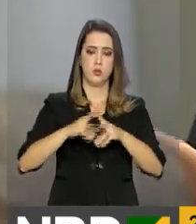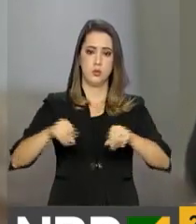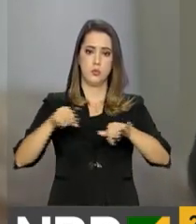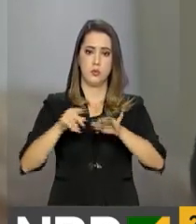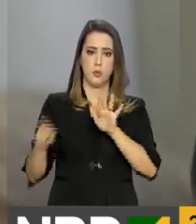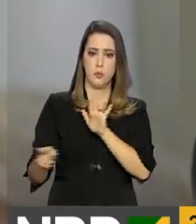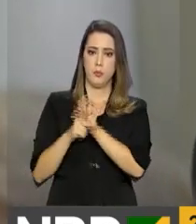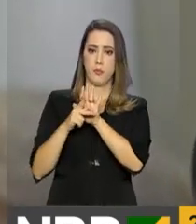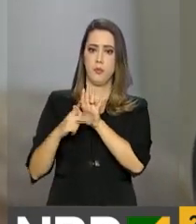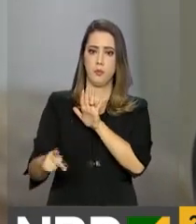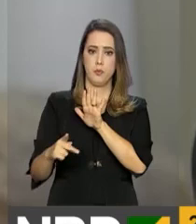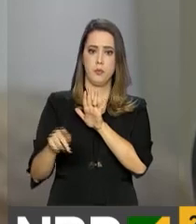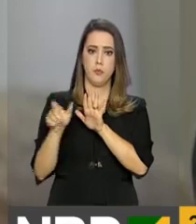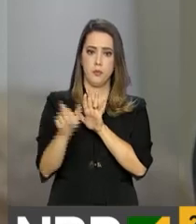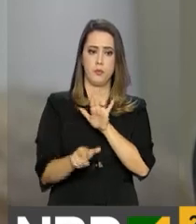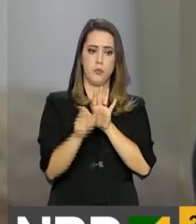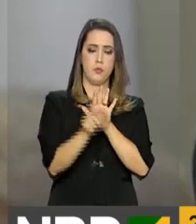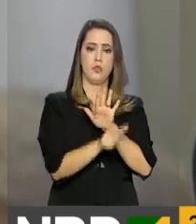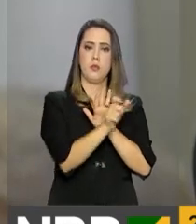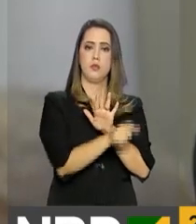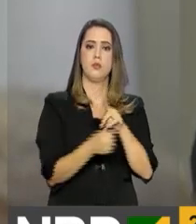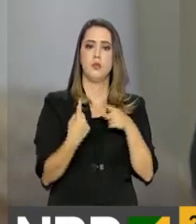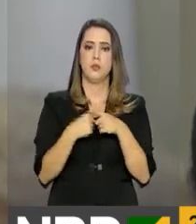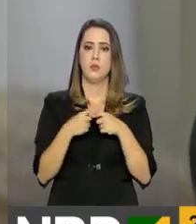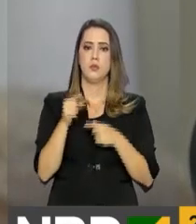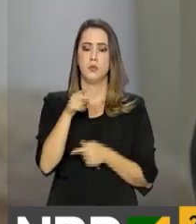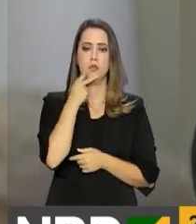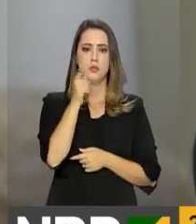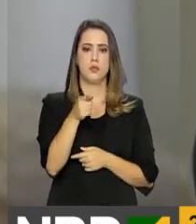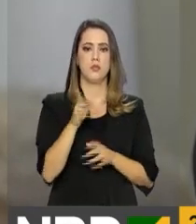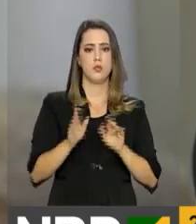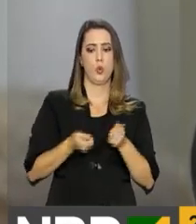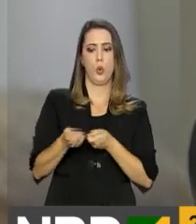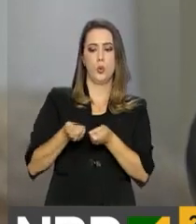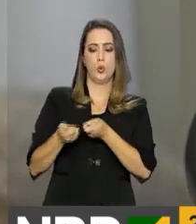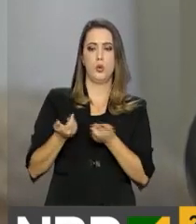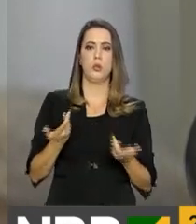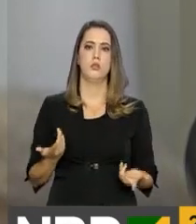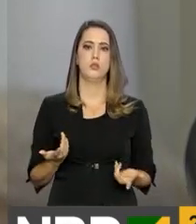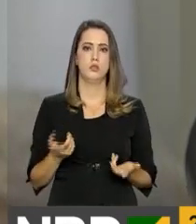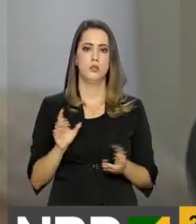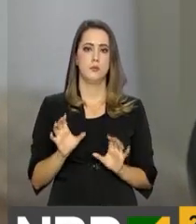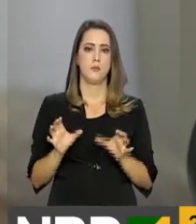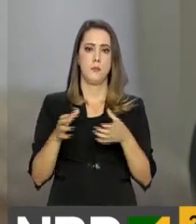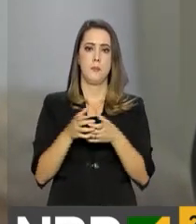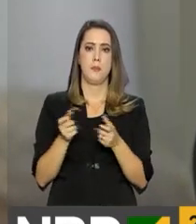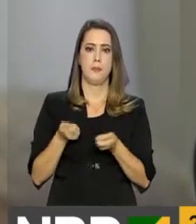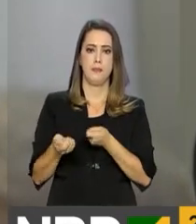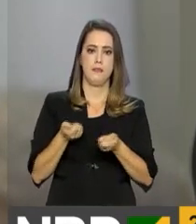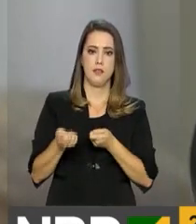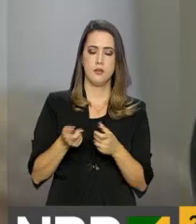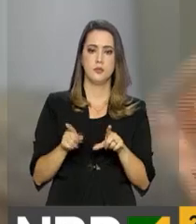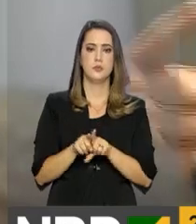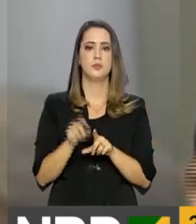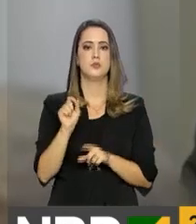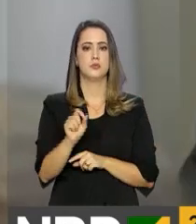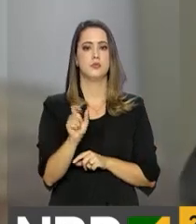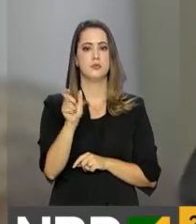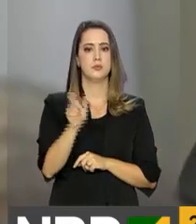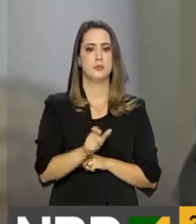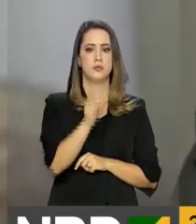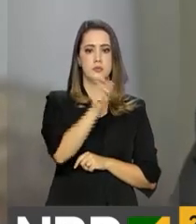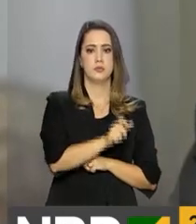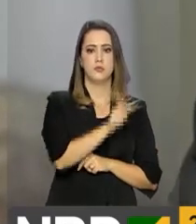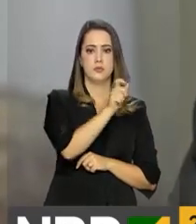de propriedade ou de posse para essa gente, porque eles mantinham um certo controle desse pessoal todo. O que é que nós, sabe